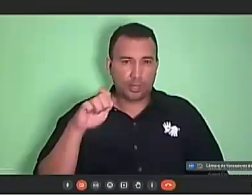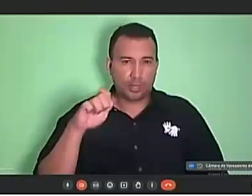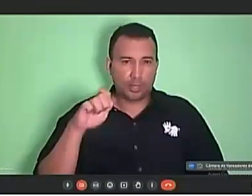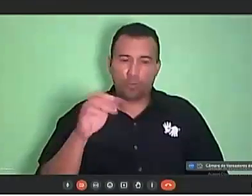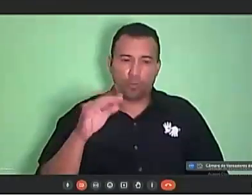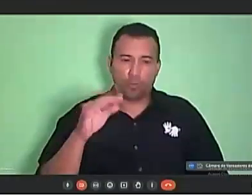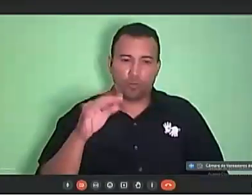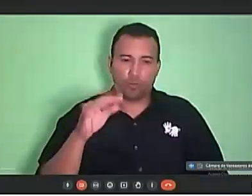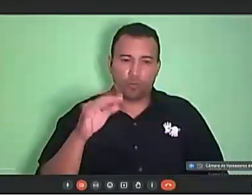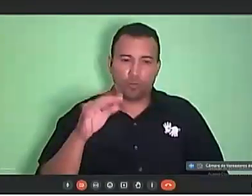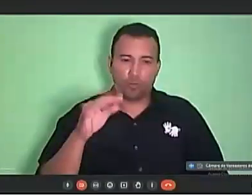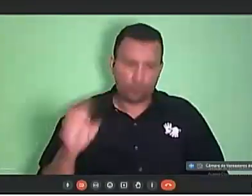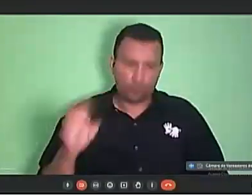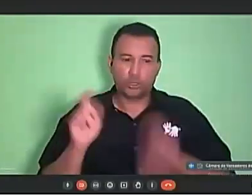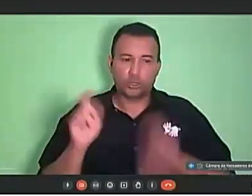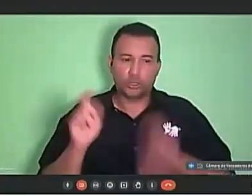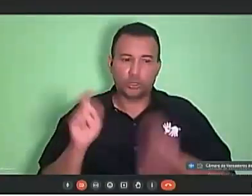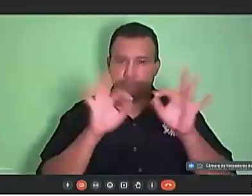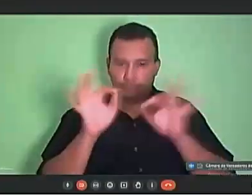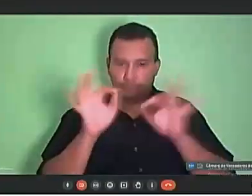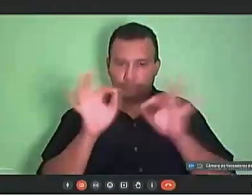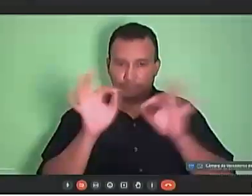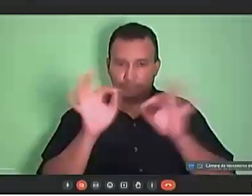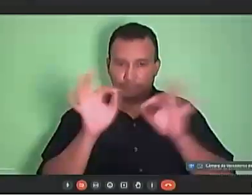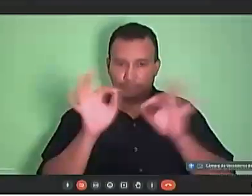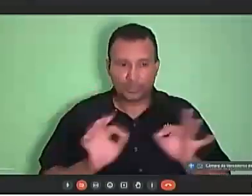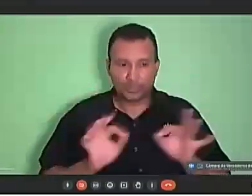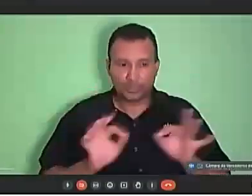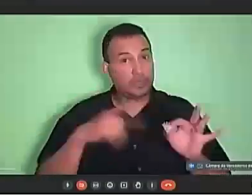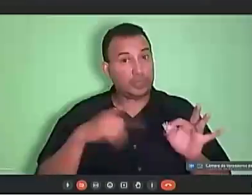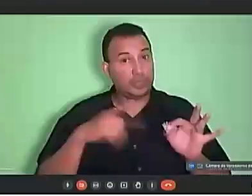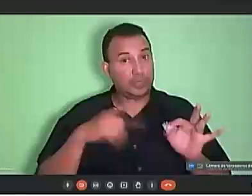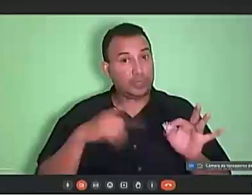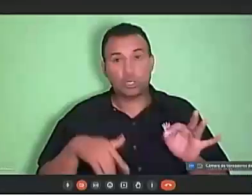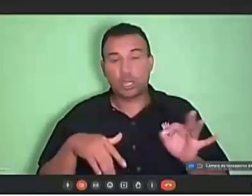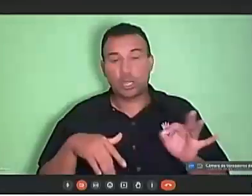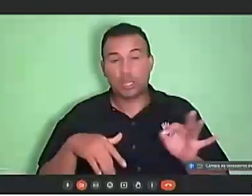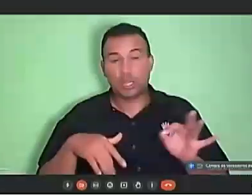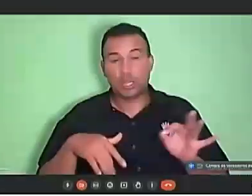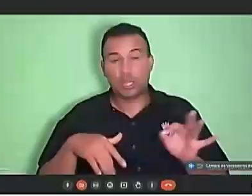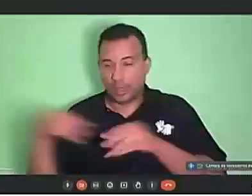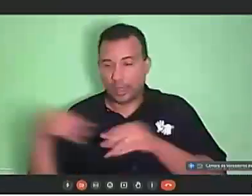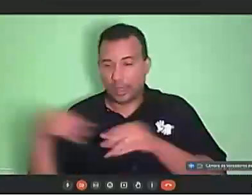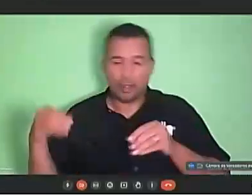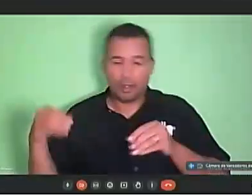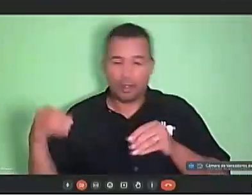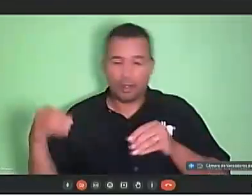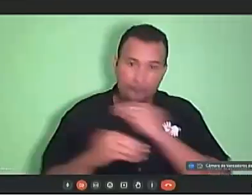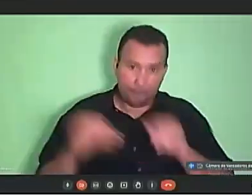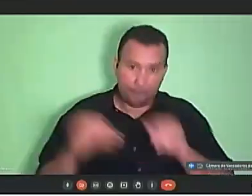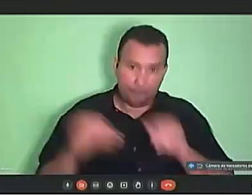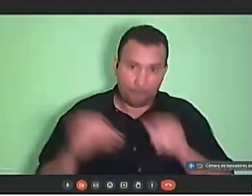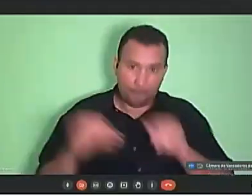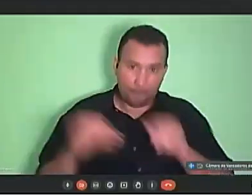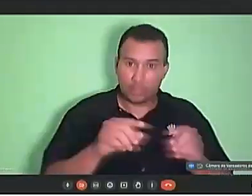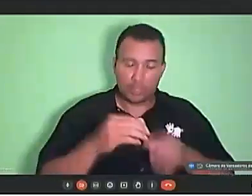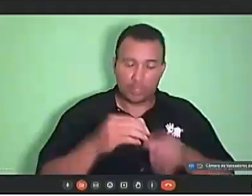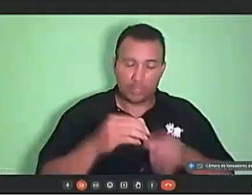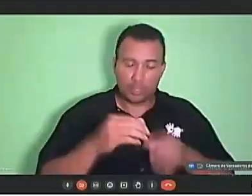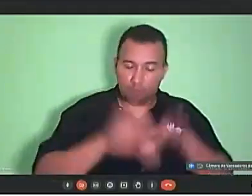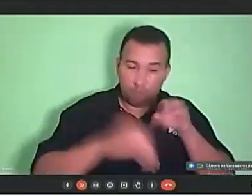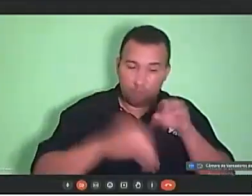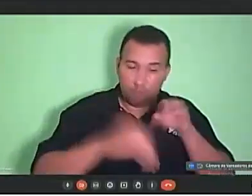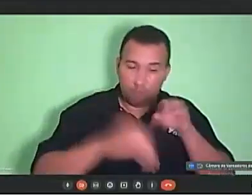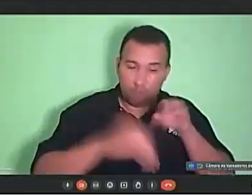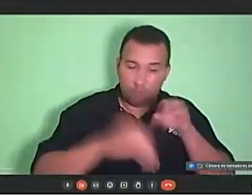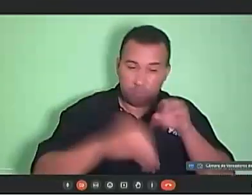já existente dos trilhos da rede ferroviária, fechando um circuito da cabeceira da ponte de